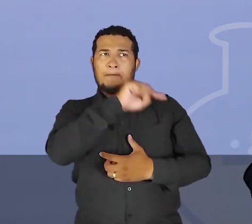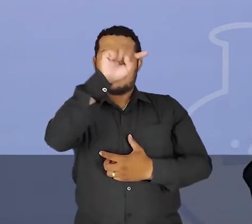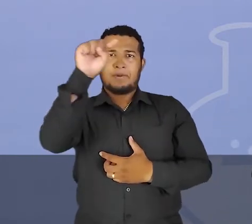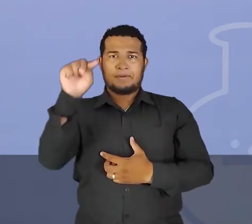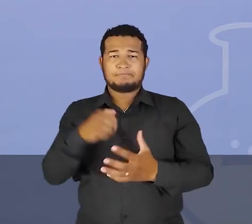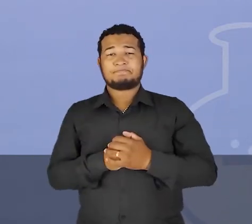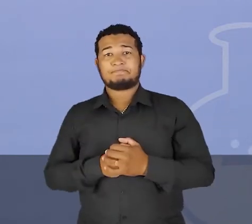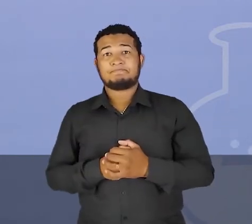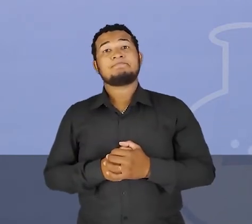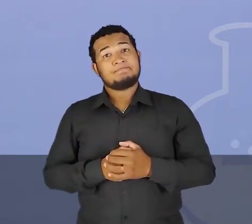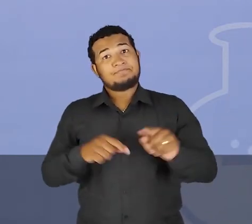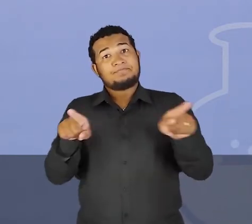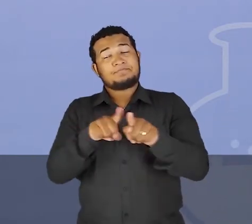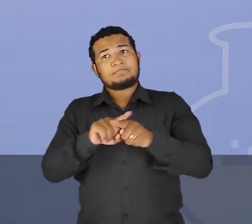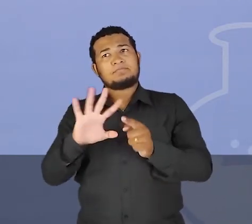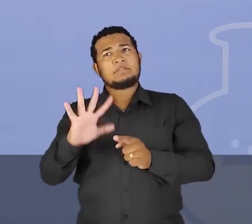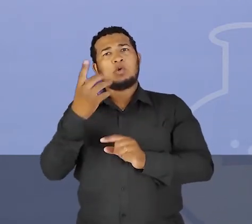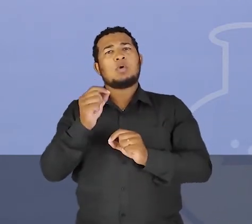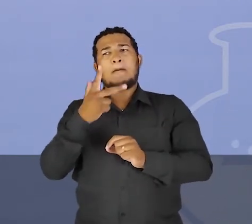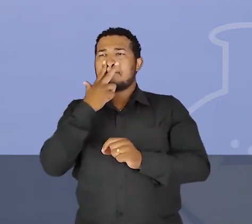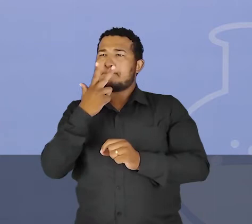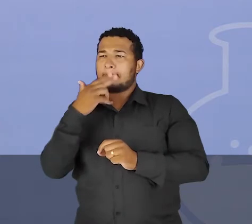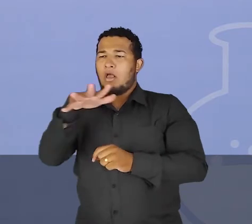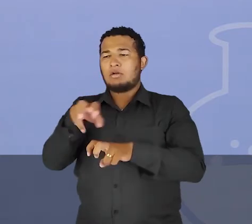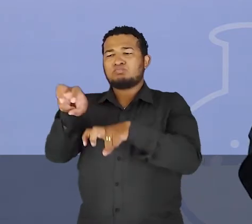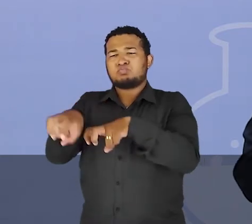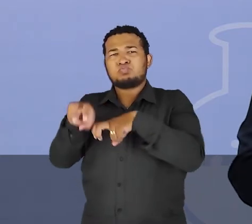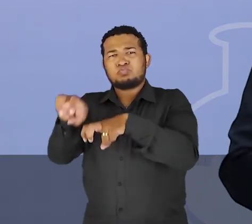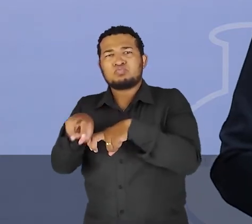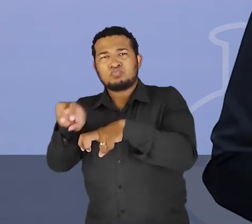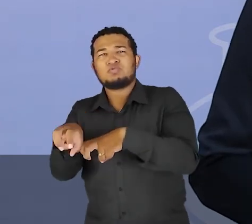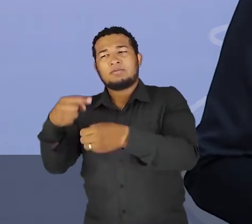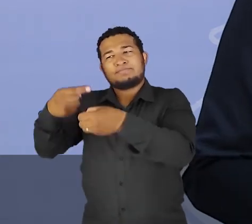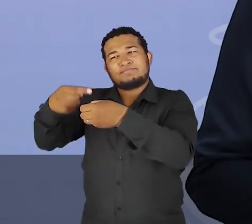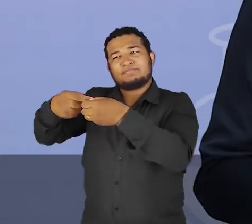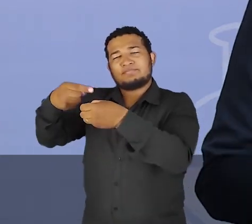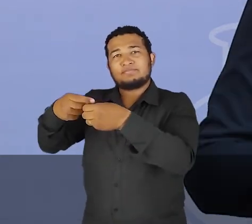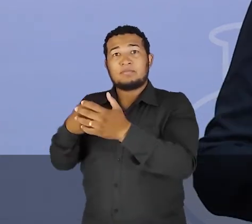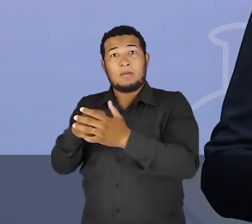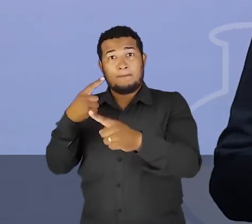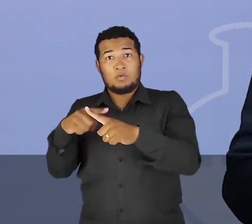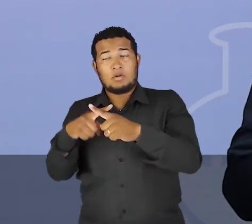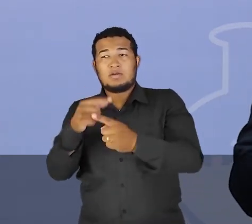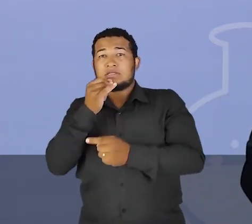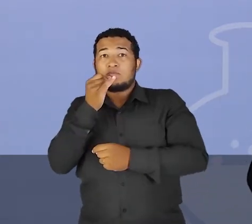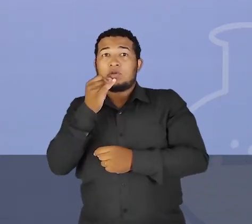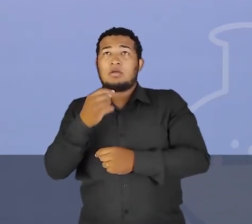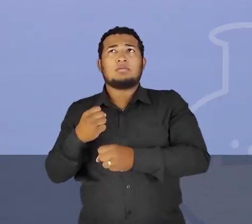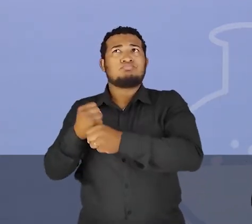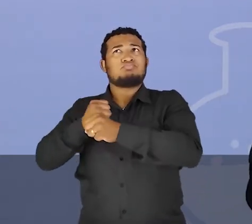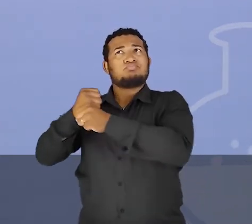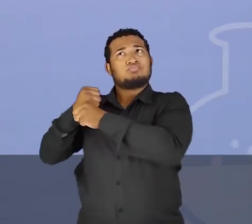Ocorre também em áreas mais interioranas, tá? Porque nos últimos anos, os pequenos,